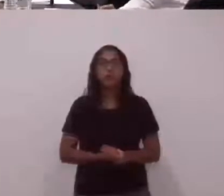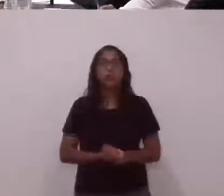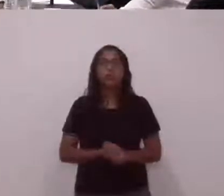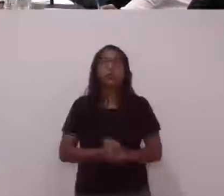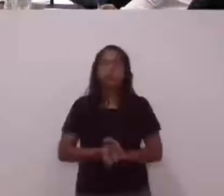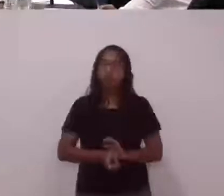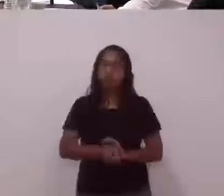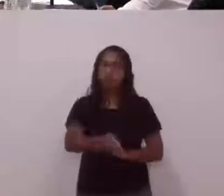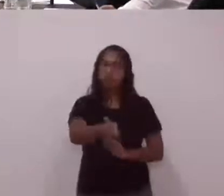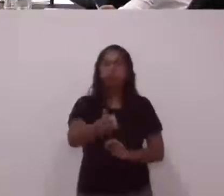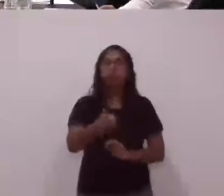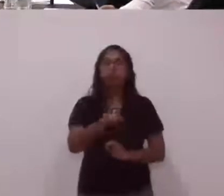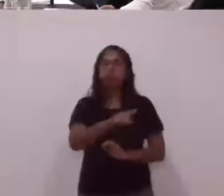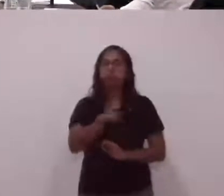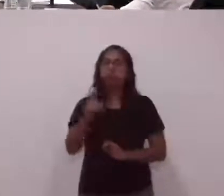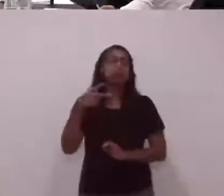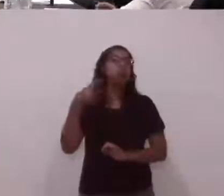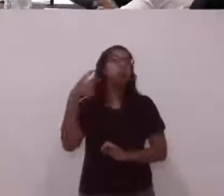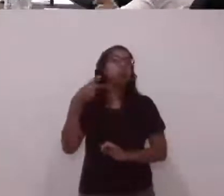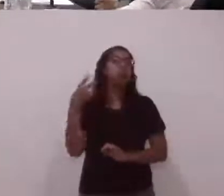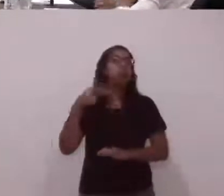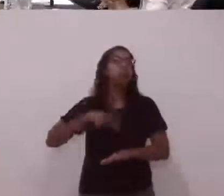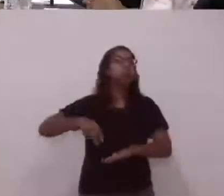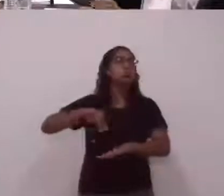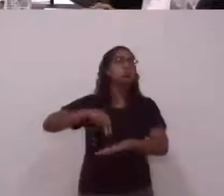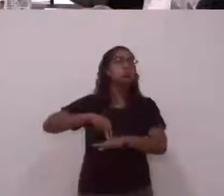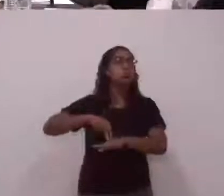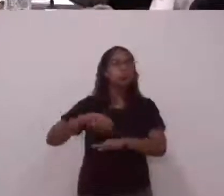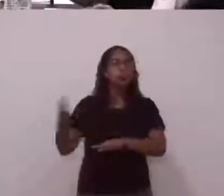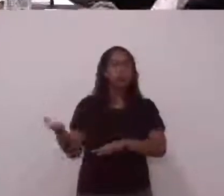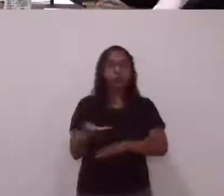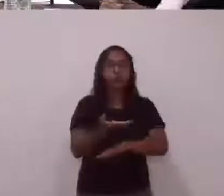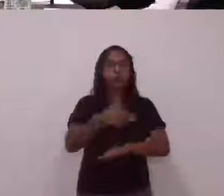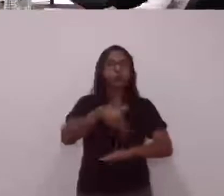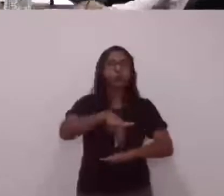continuo a encaminhar meus vereadores peço a palavra tem a palavra